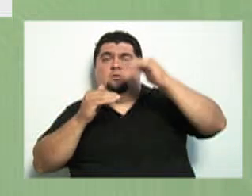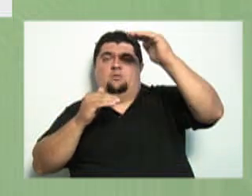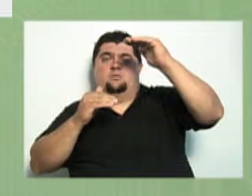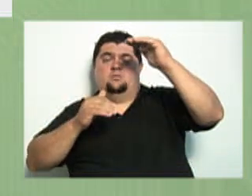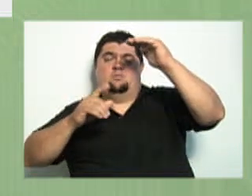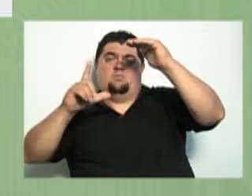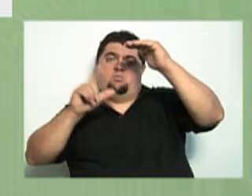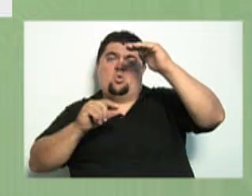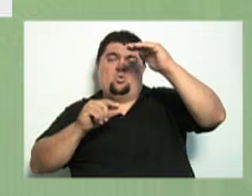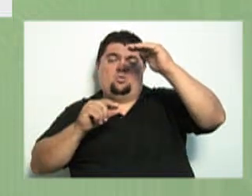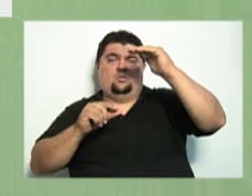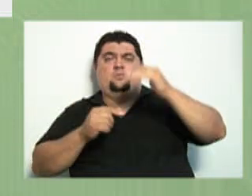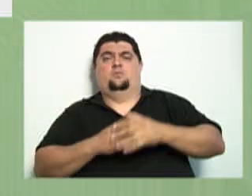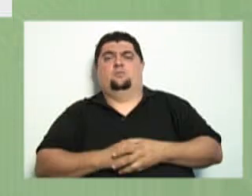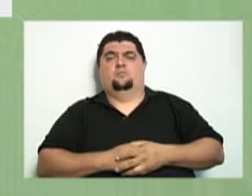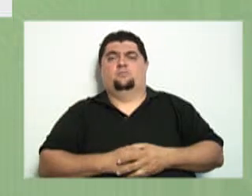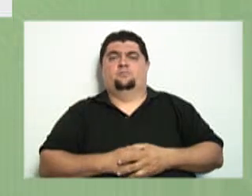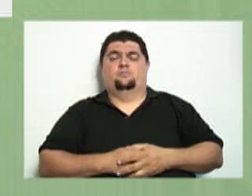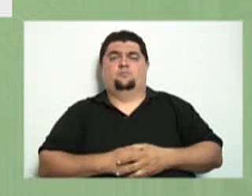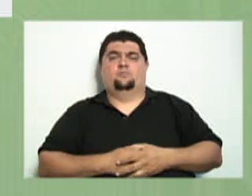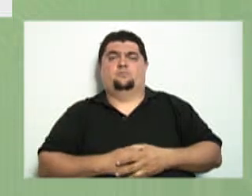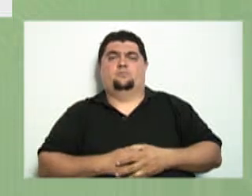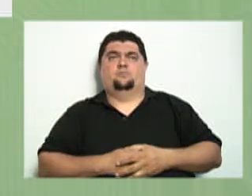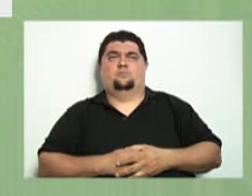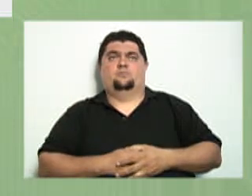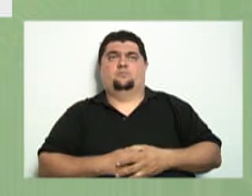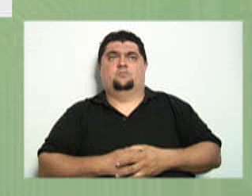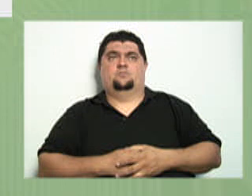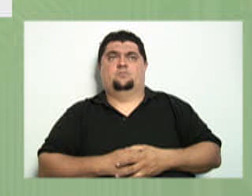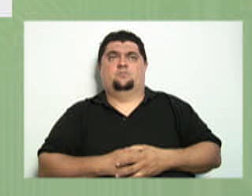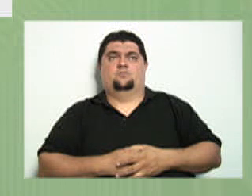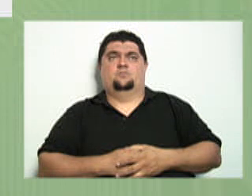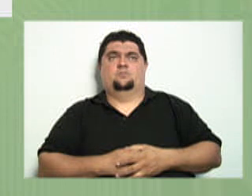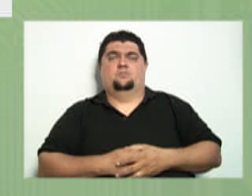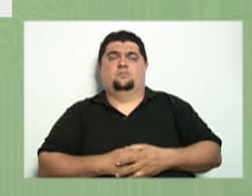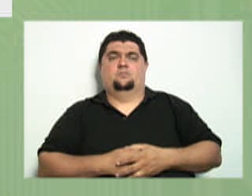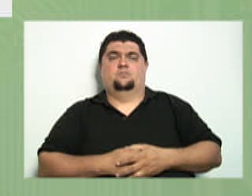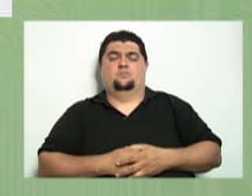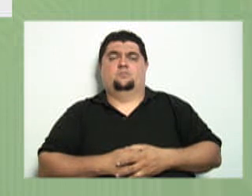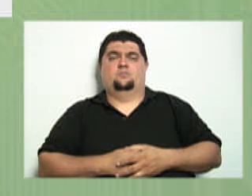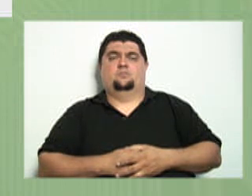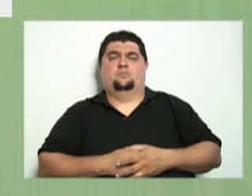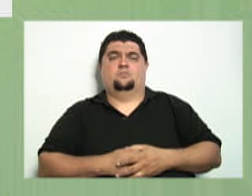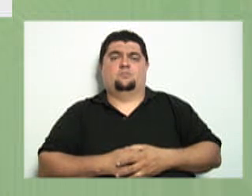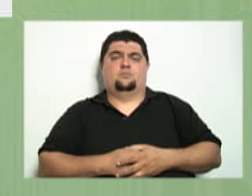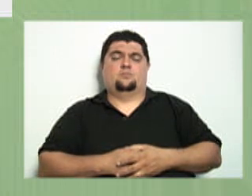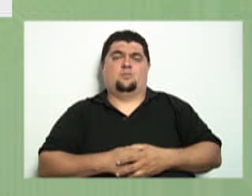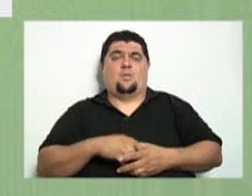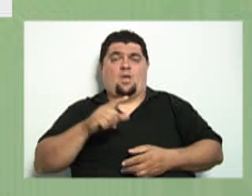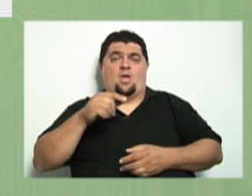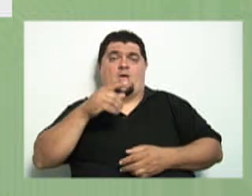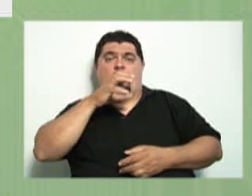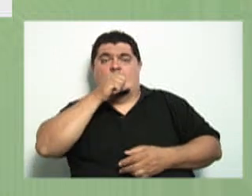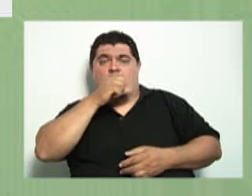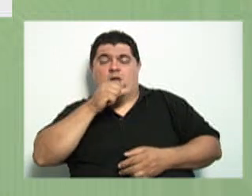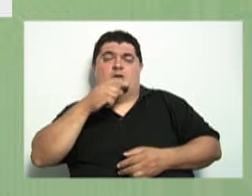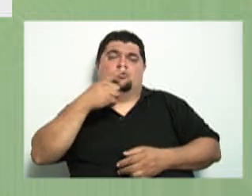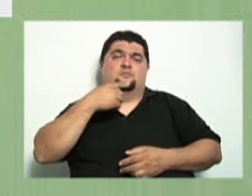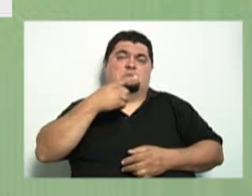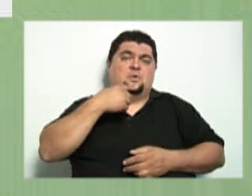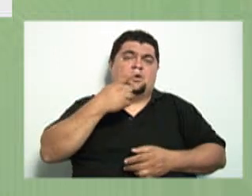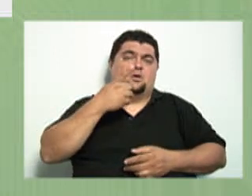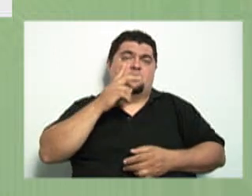linha para cima a gente vai ter esses resultados com cores mais laranjas e vermelhas, que são as cores que mostram